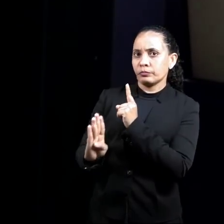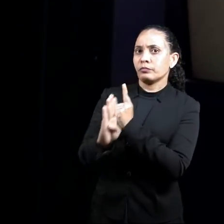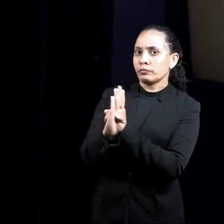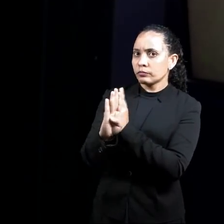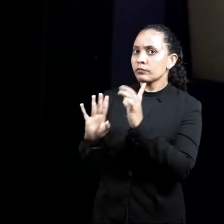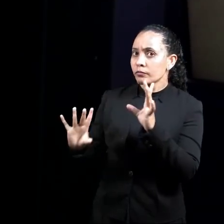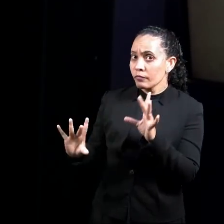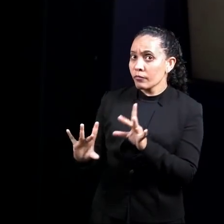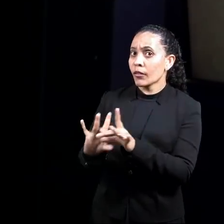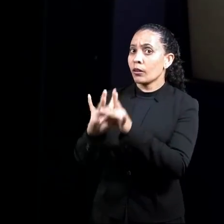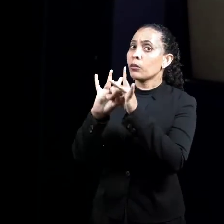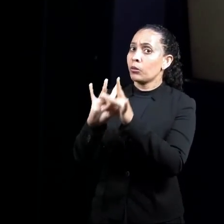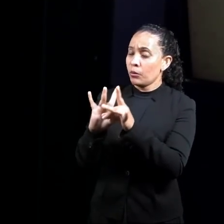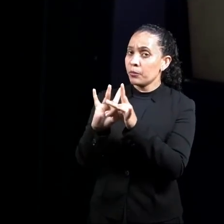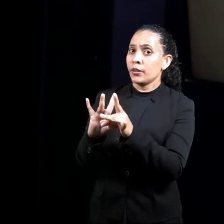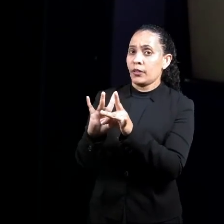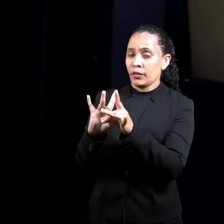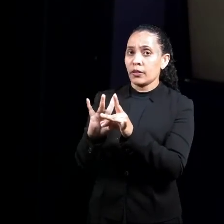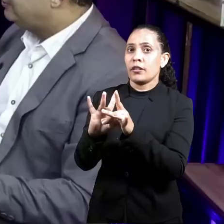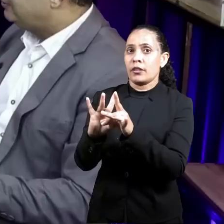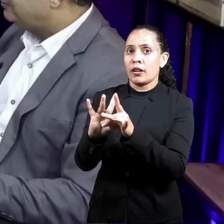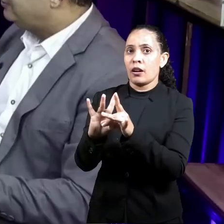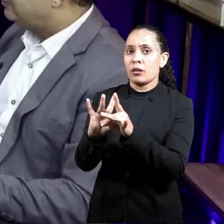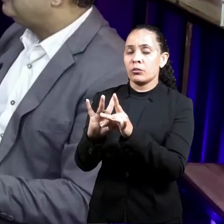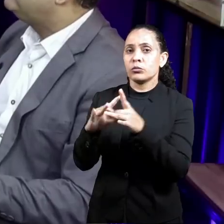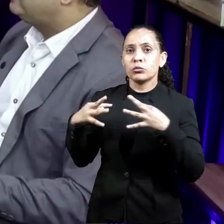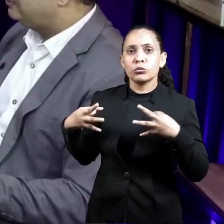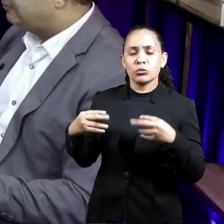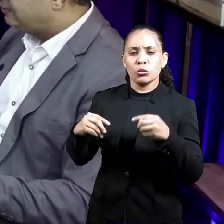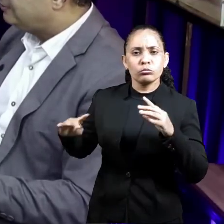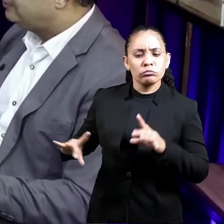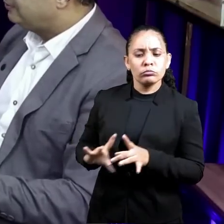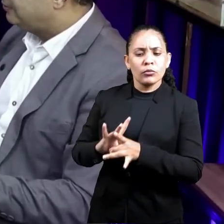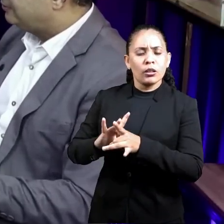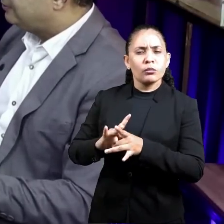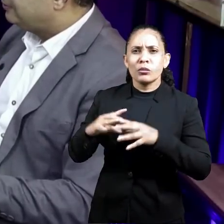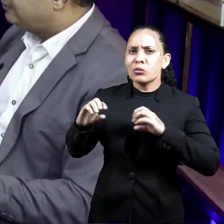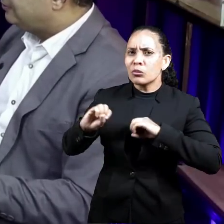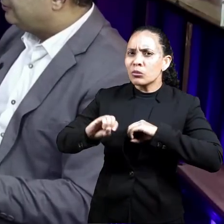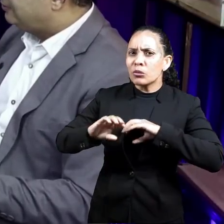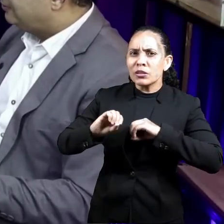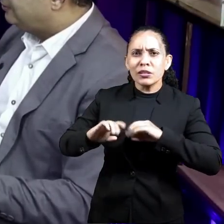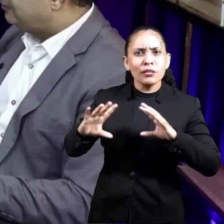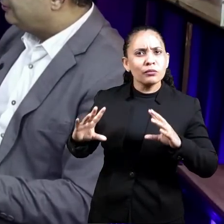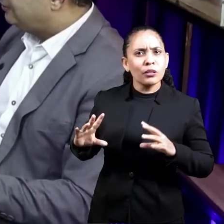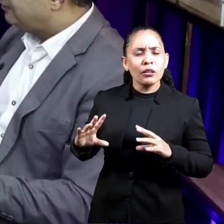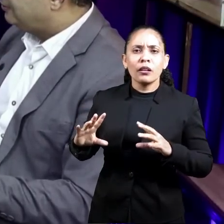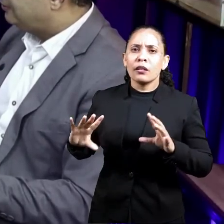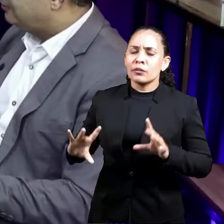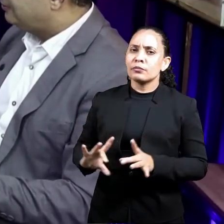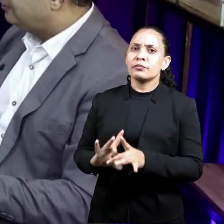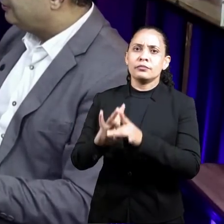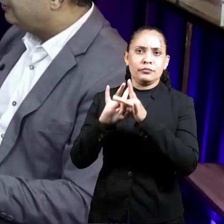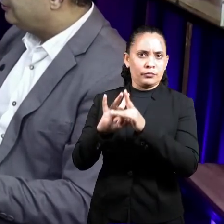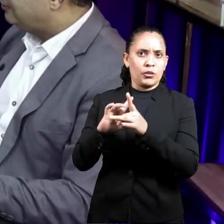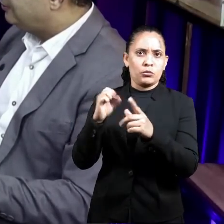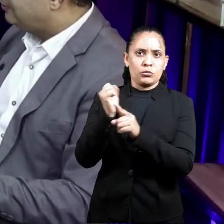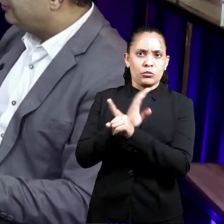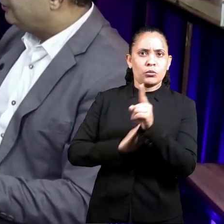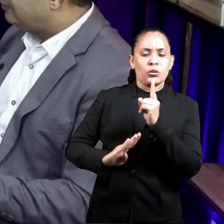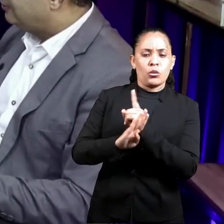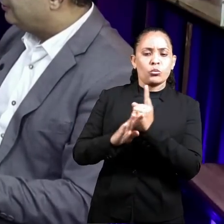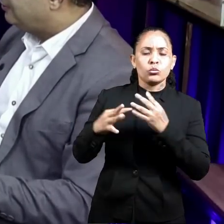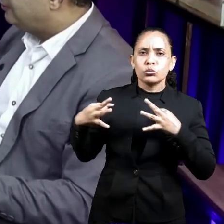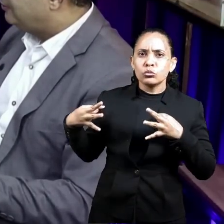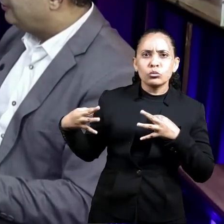escola bíblica, todas as igrejas é ao a mesmo comunhão tempo. no corpo, é a unidade do corpo, o mesmo ensino, né? O mesmo ensino transmitido na escola bíblica,